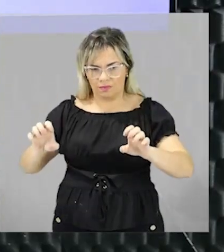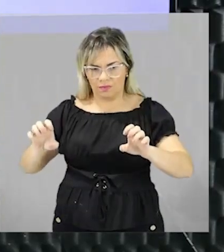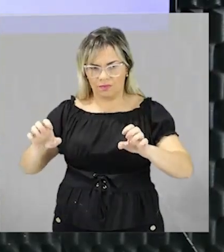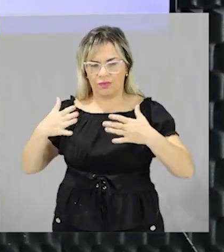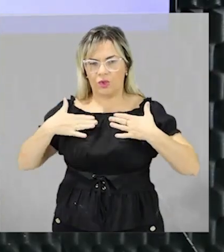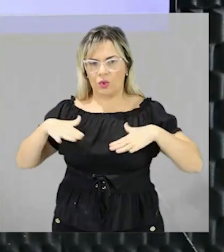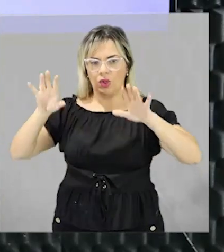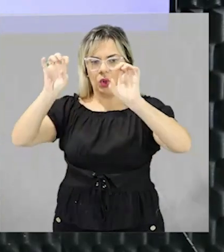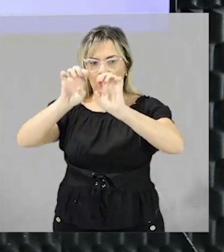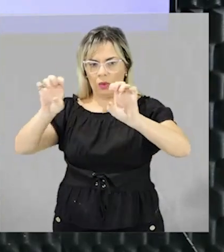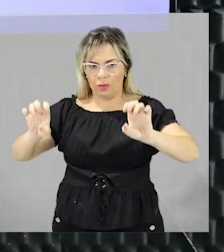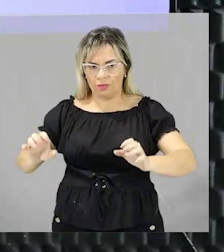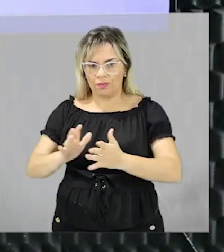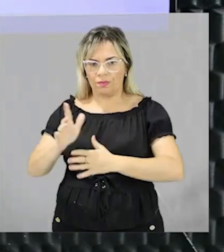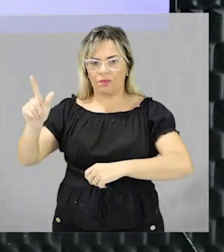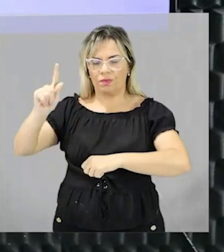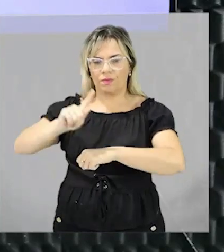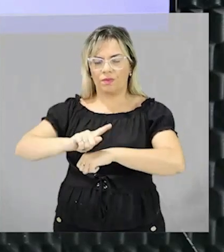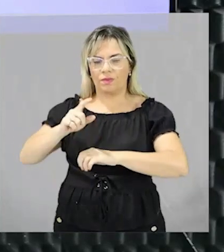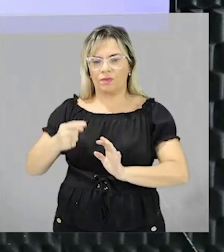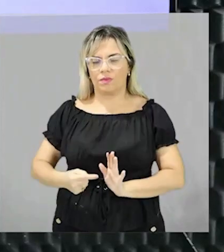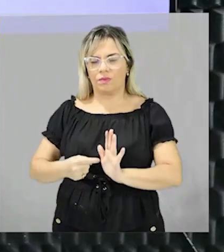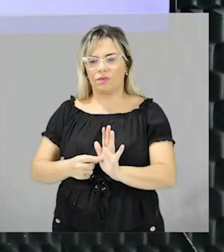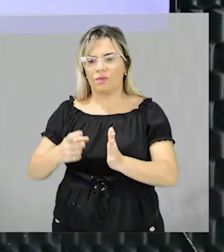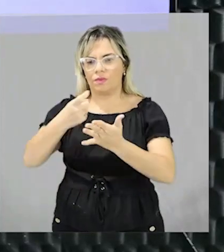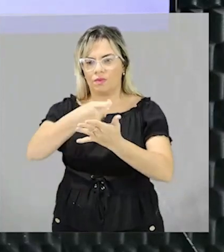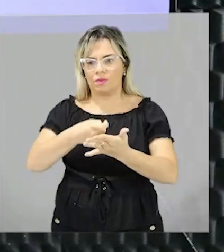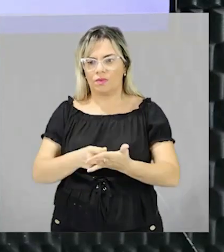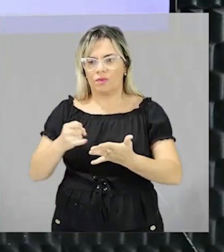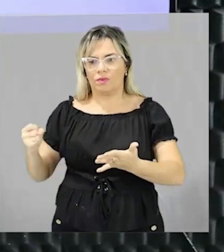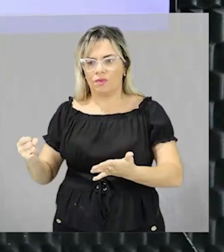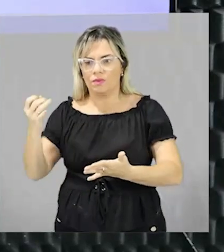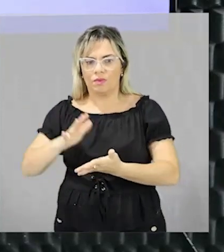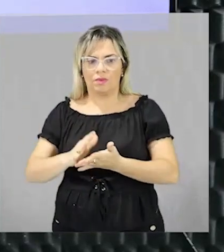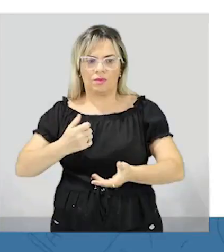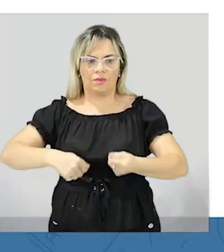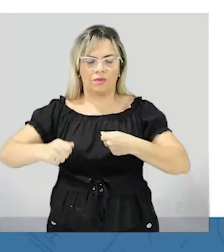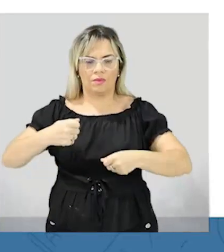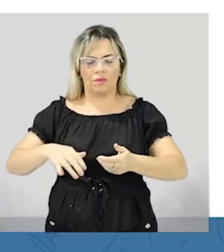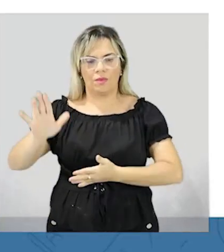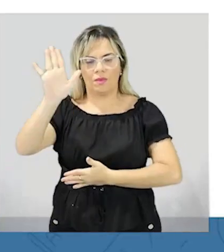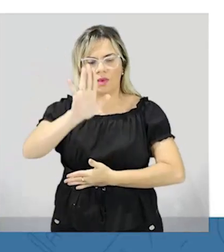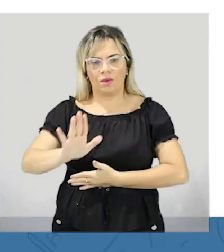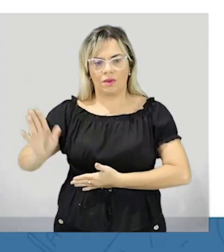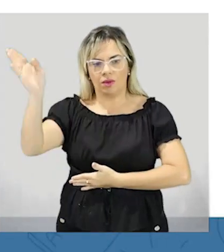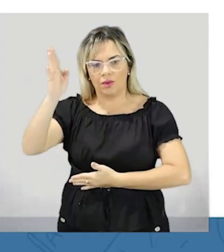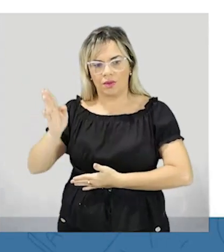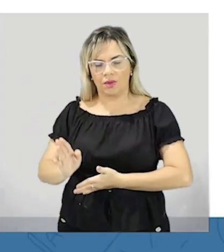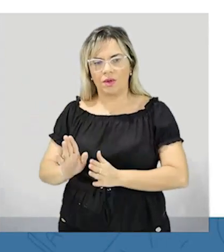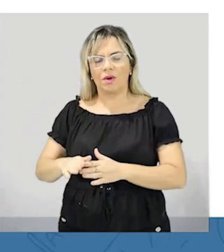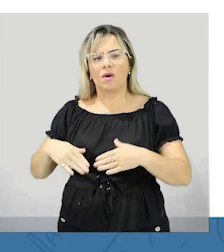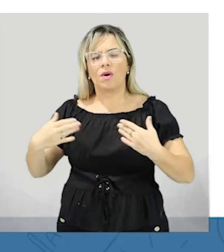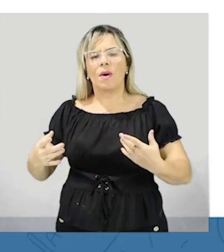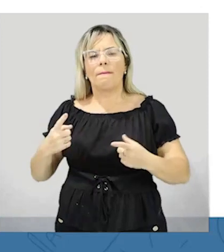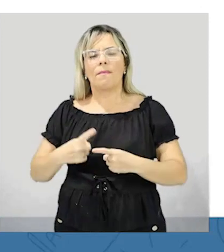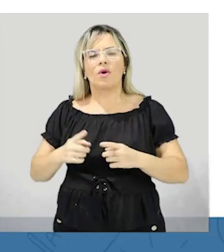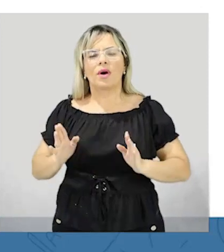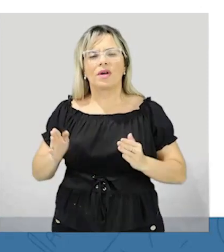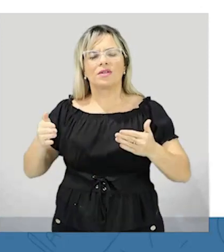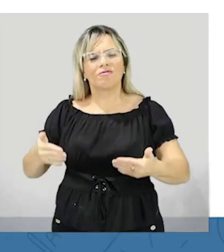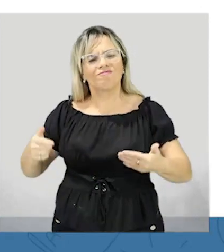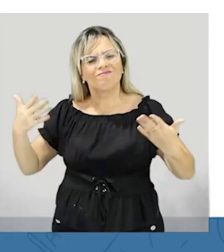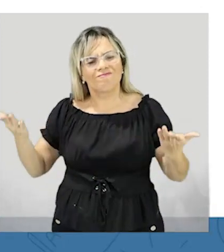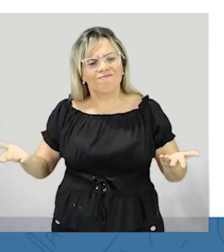calma. As estruturas geológicas indicadas no texto são importantes economicamente para o Brasil por se concentrar em